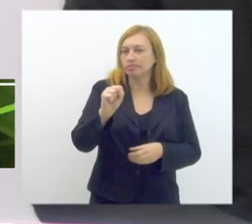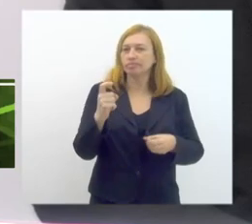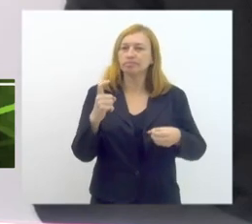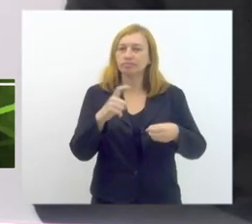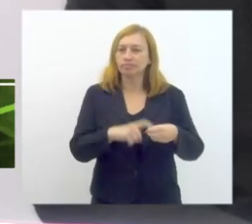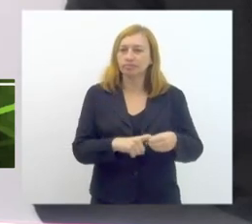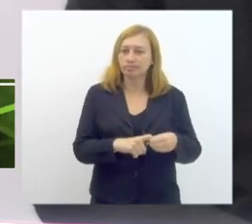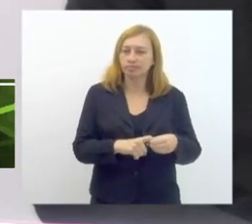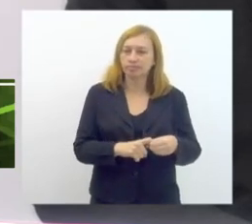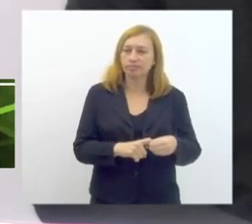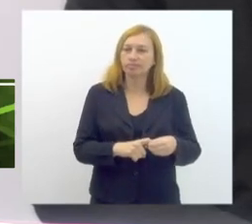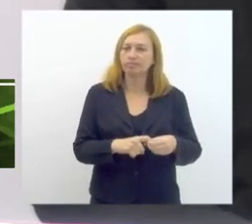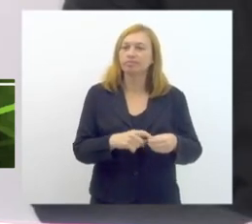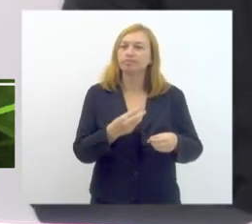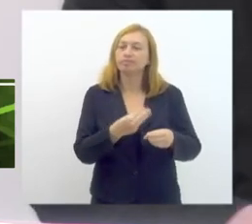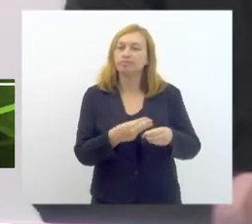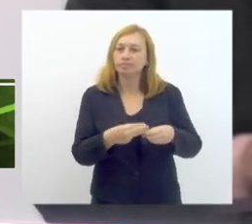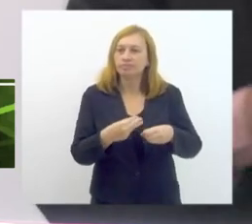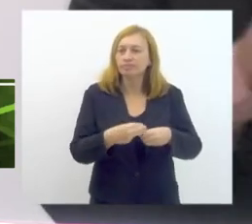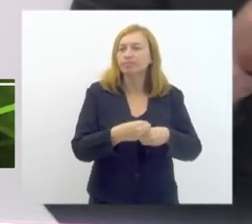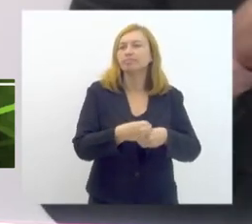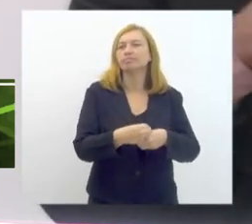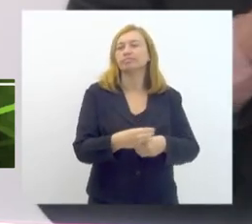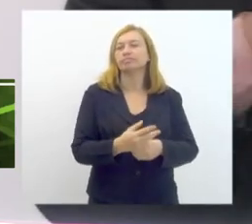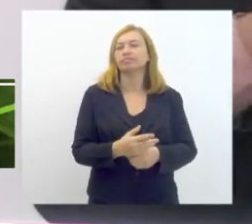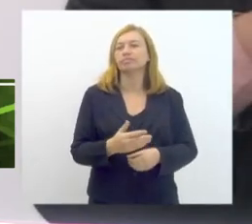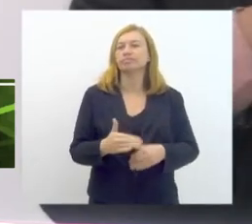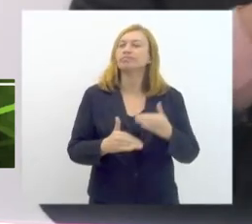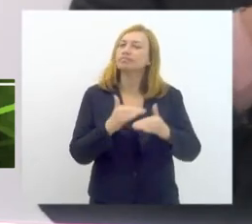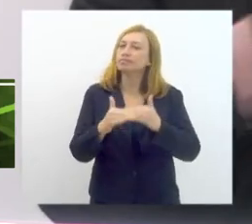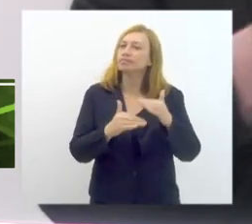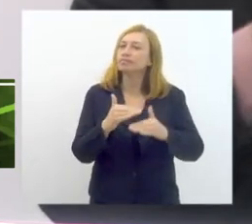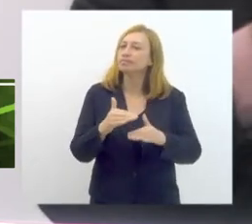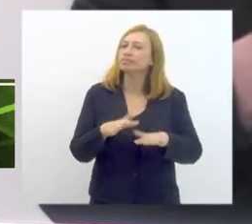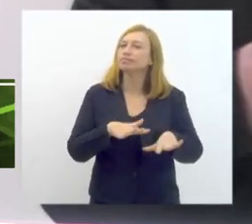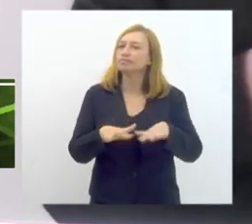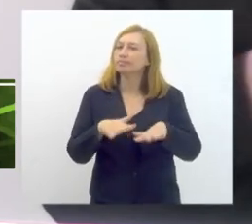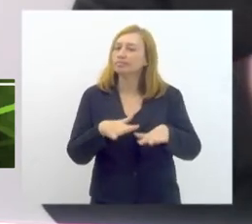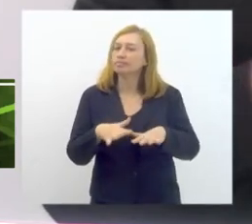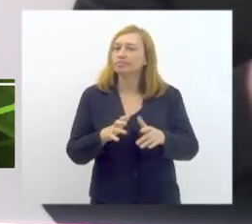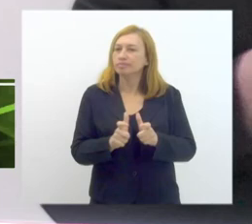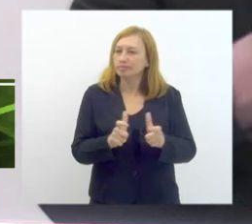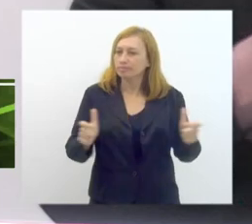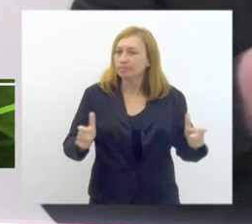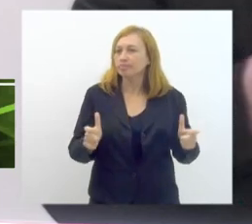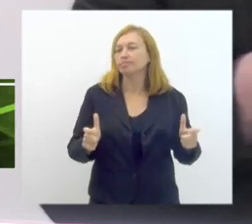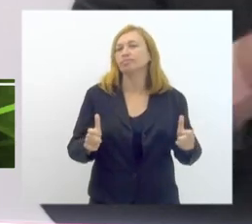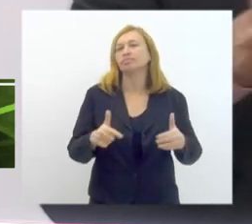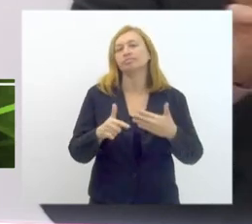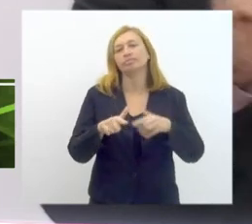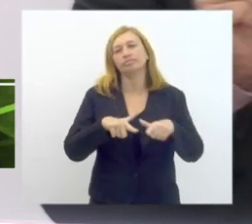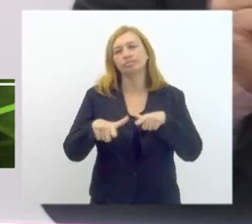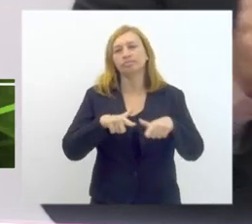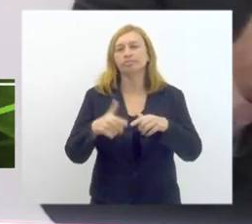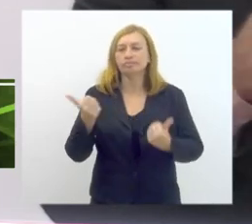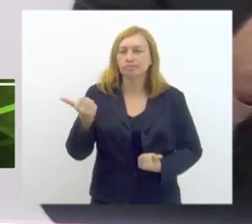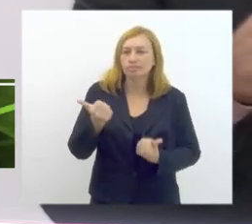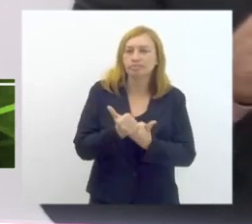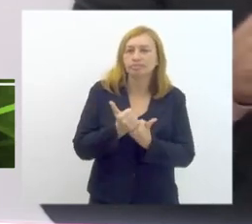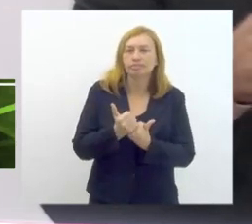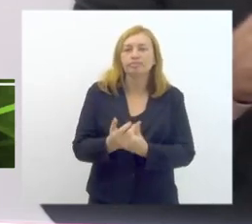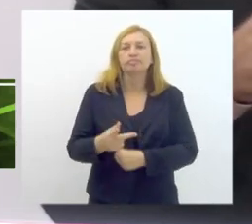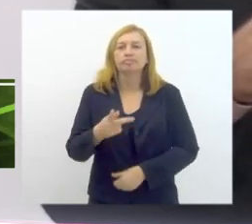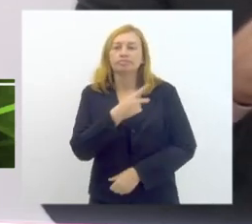consórcios intermunicipais, e com o desenvolvimento desse trabalho isso só aumenta. E esse apoio parlamentar, apoio do